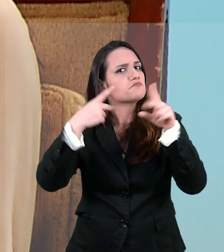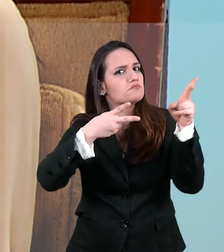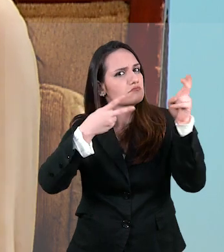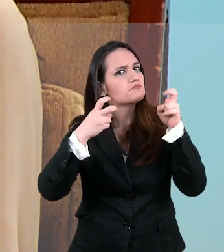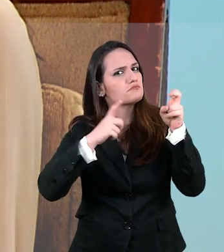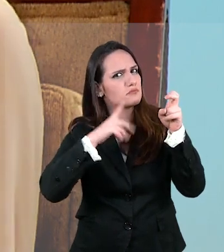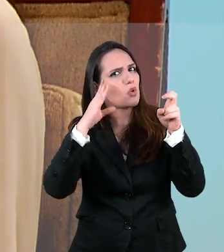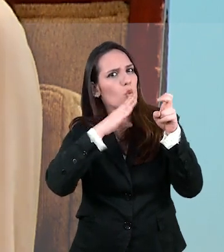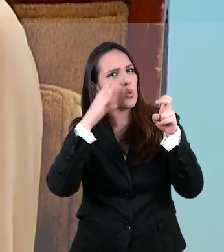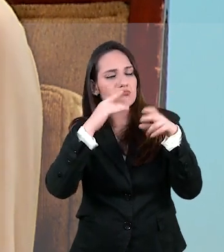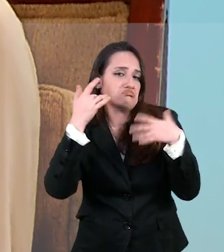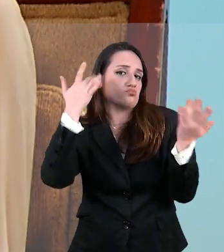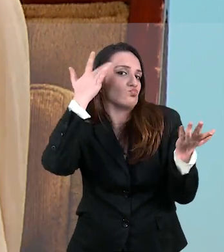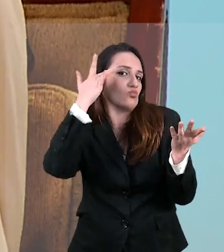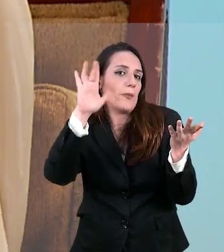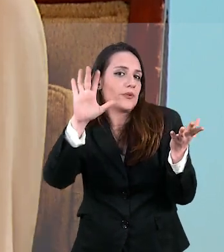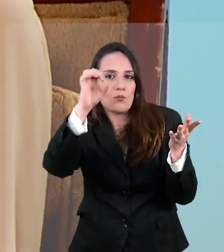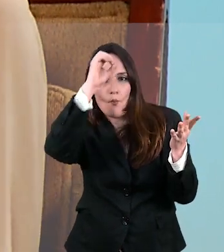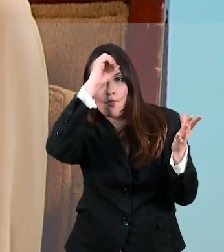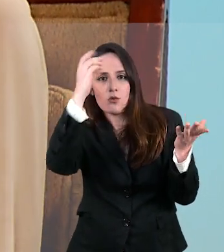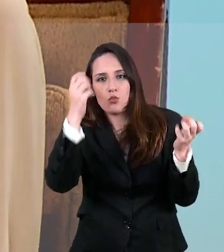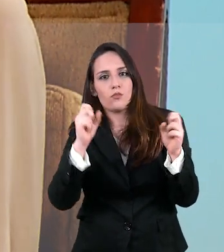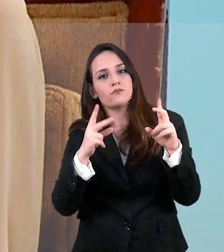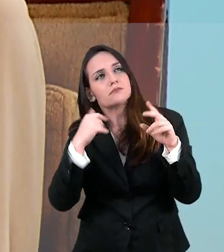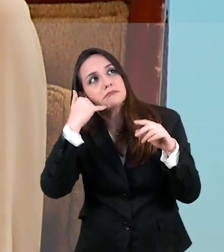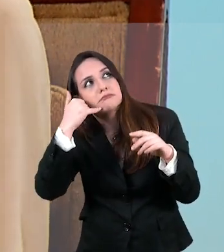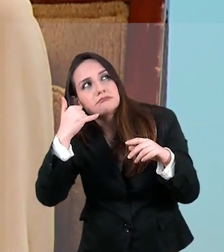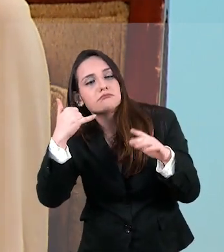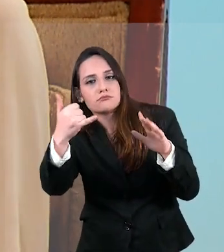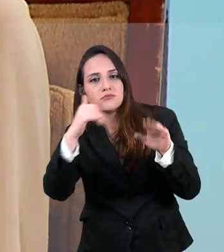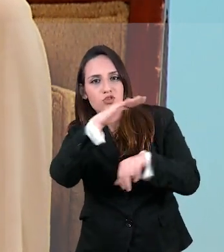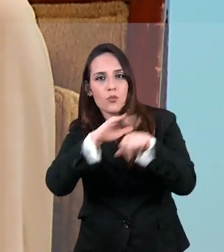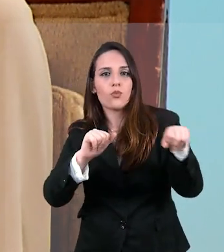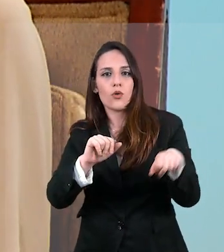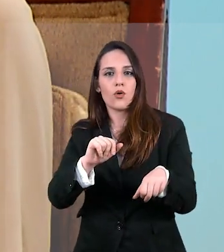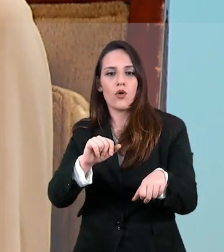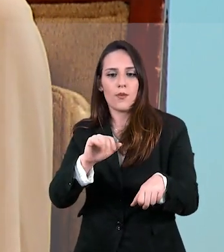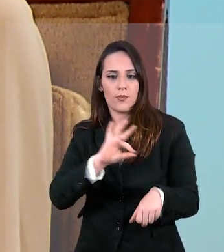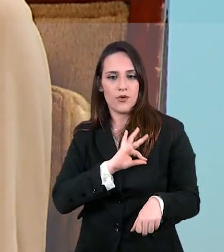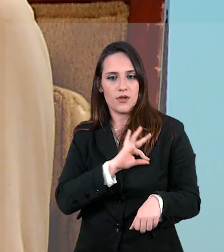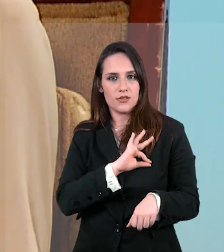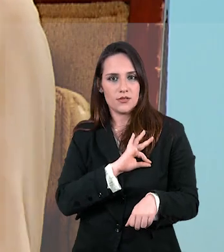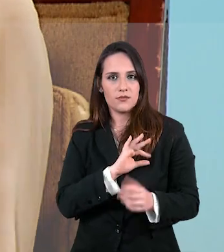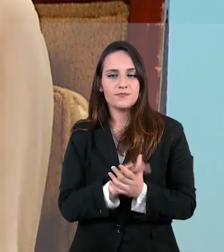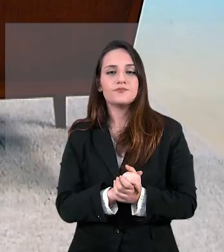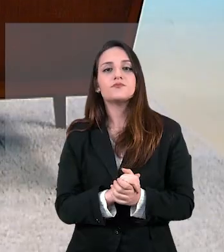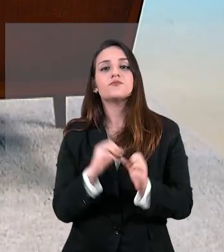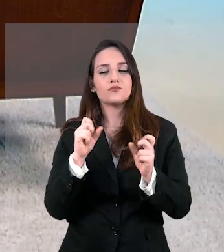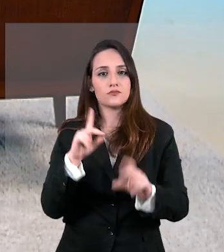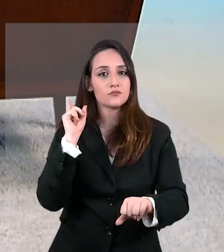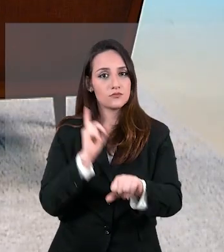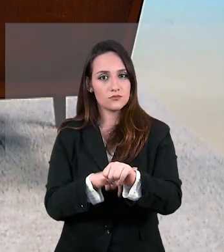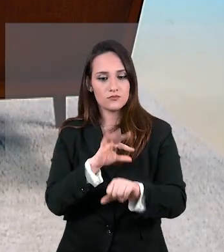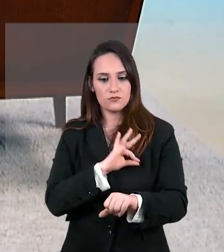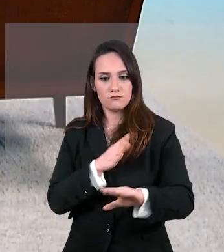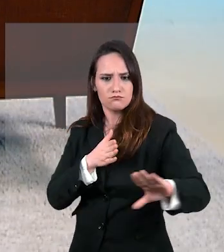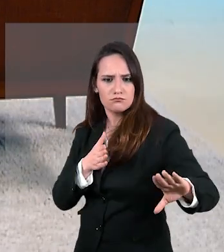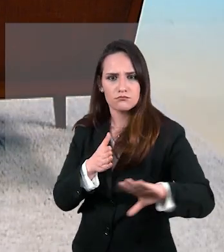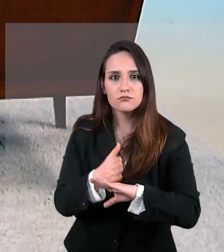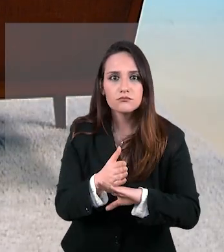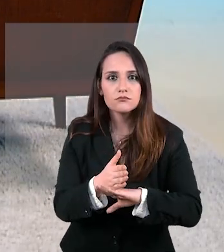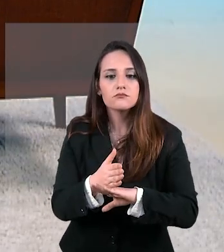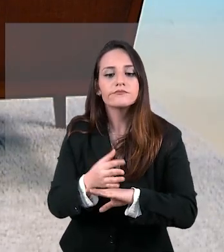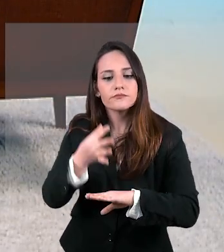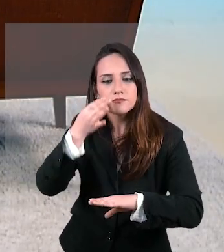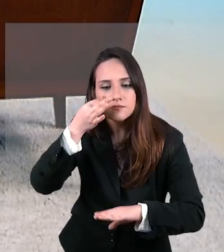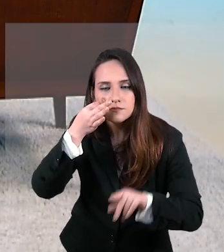estava passando por uma emergência, mas não sabia o que era, e chamou a polícia. E quando a polícia entrou dentro do meu apartamento, ele